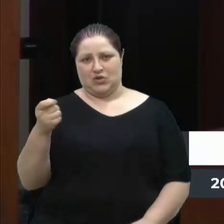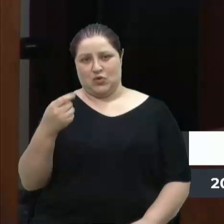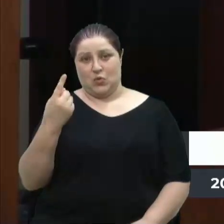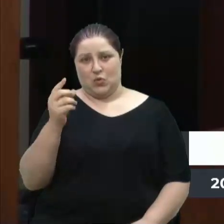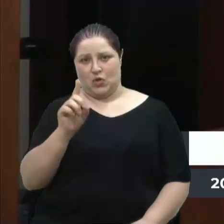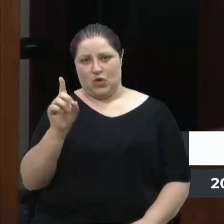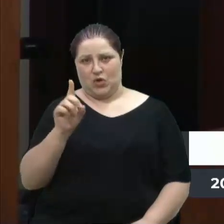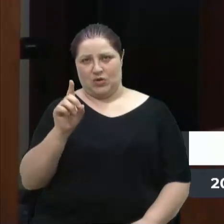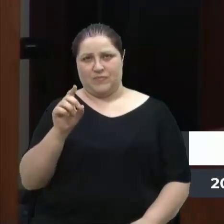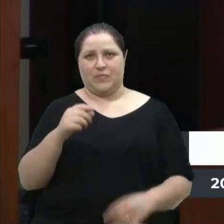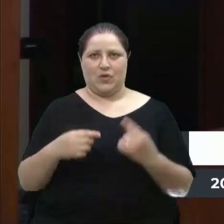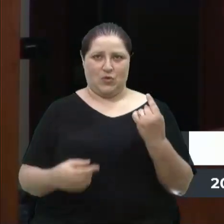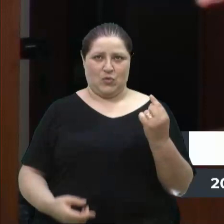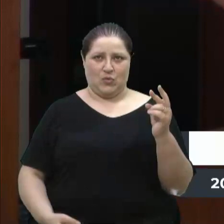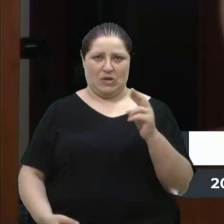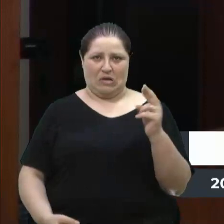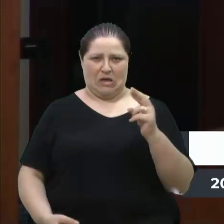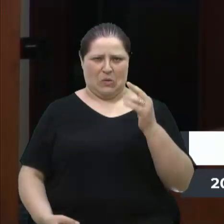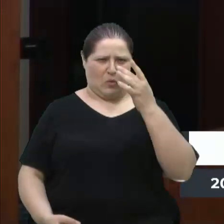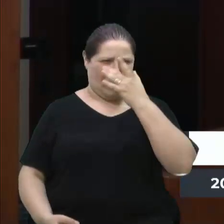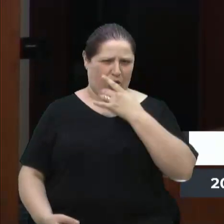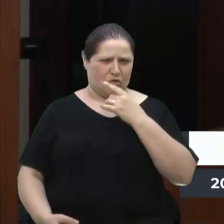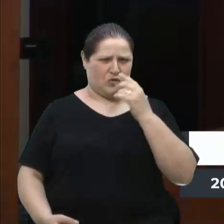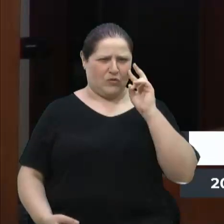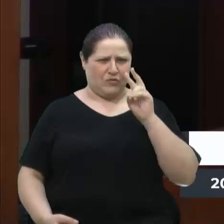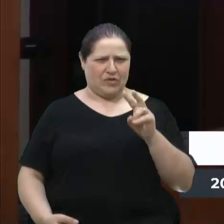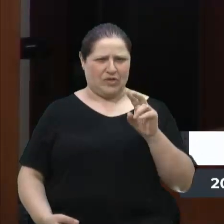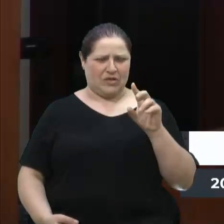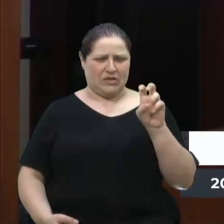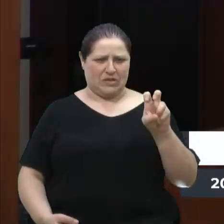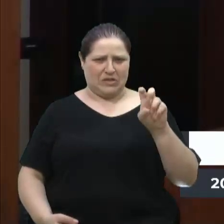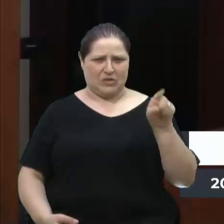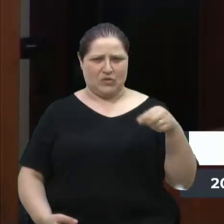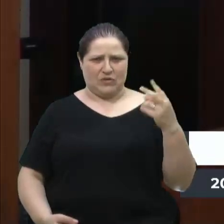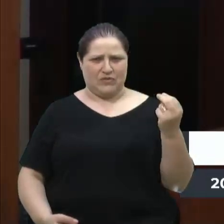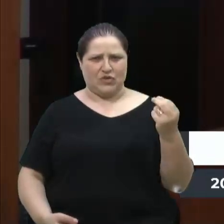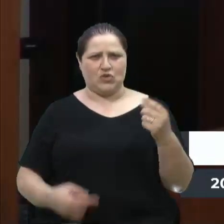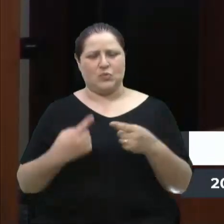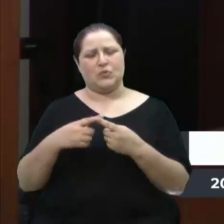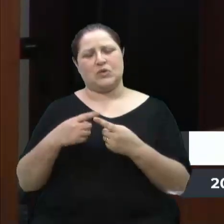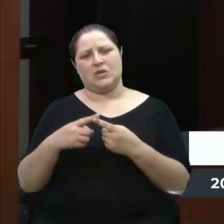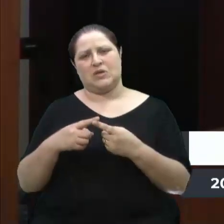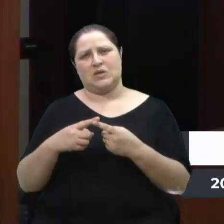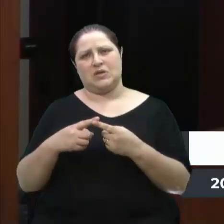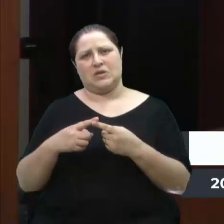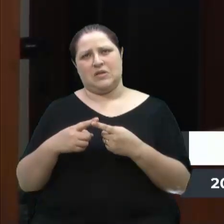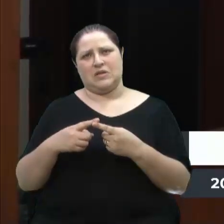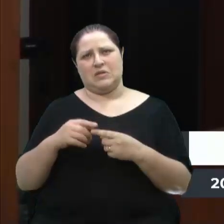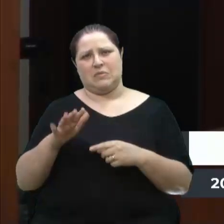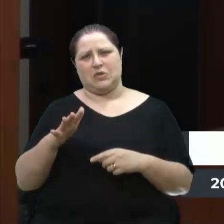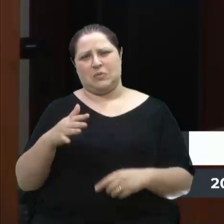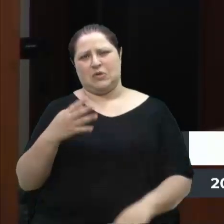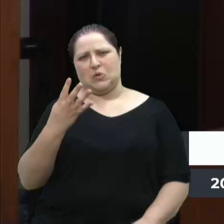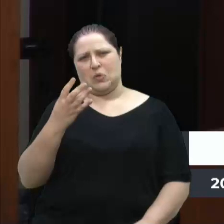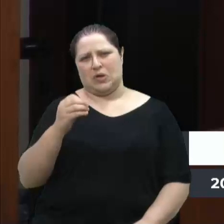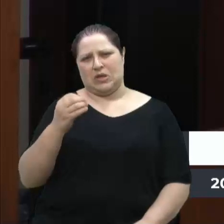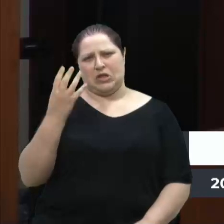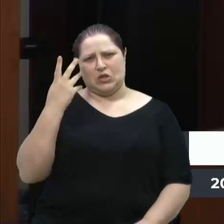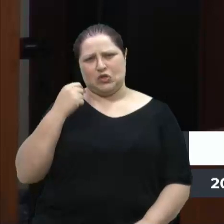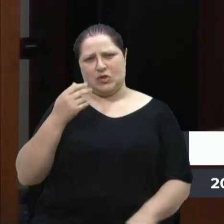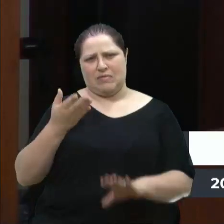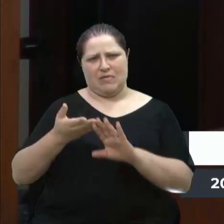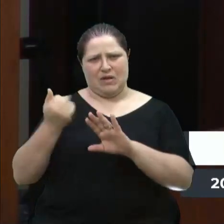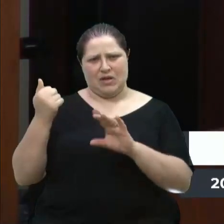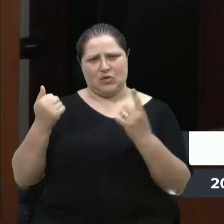Lembrando que R$1 vale, rolei ali antes 5,20. Por quê, vereador Estela? Há 35, 40 dias atrás,